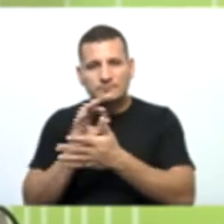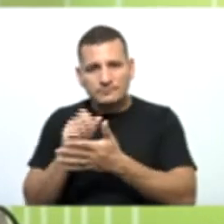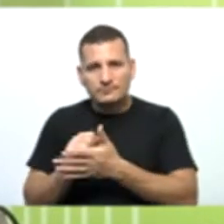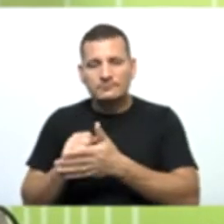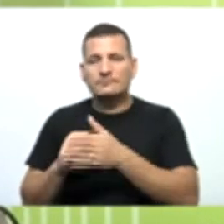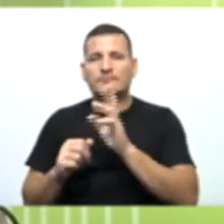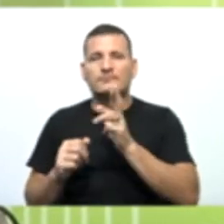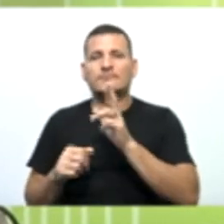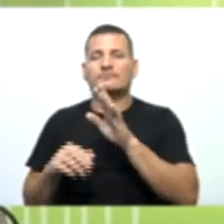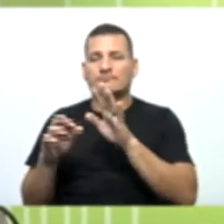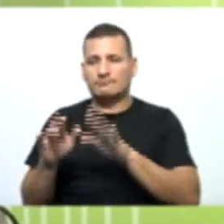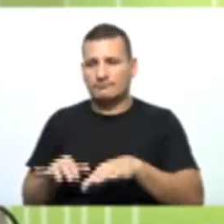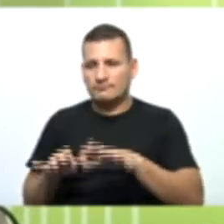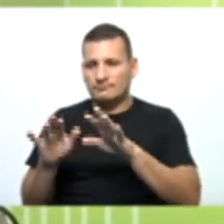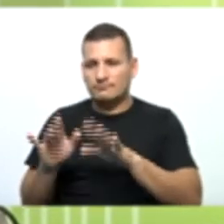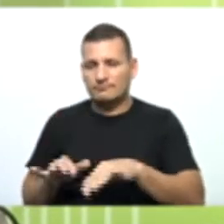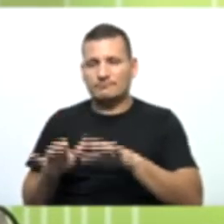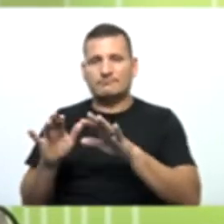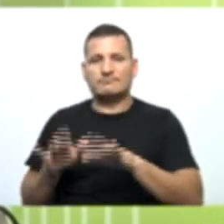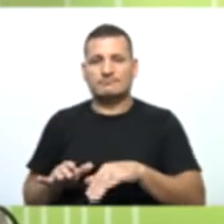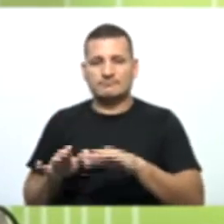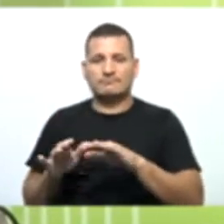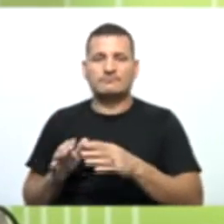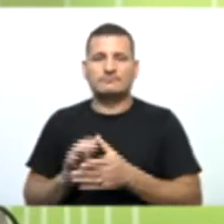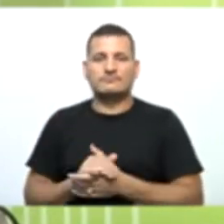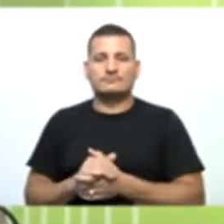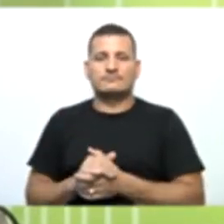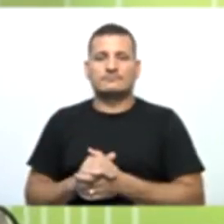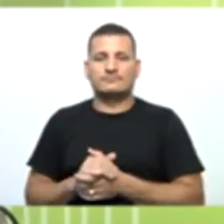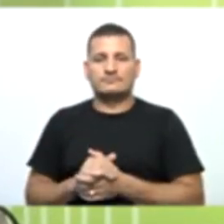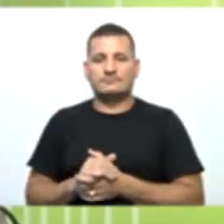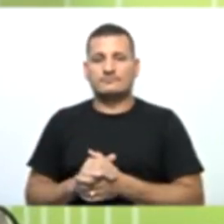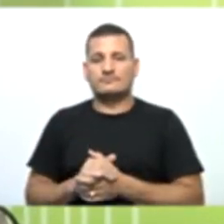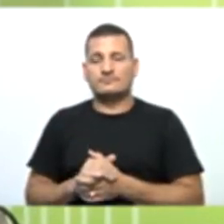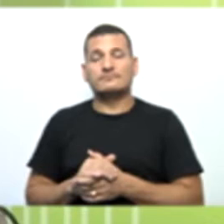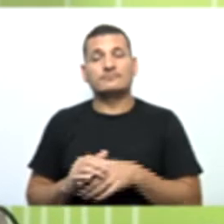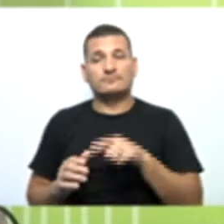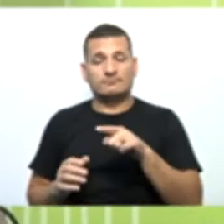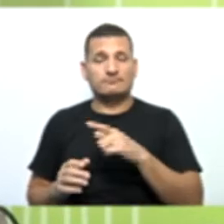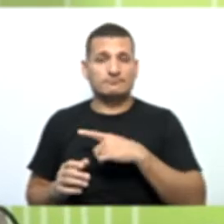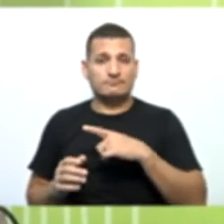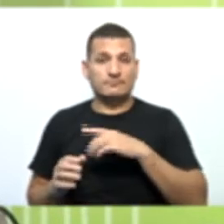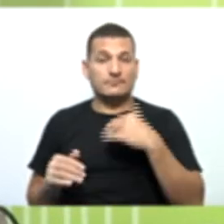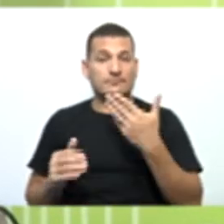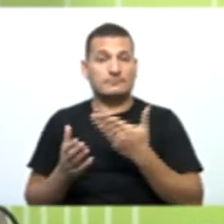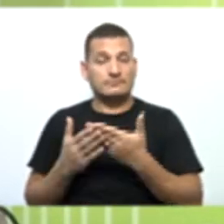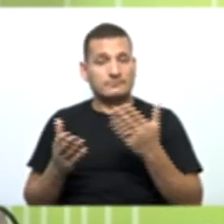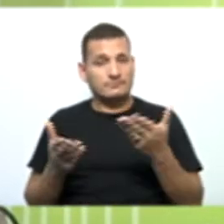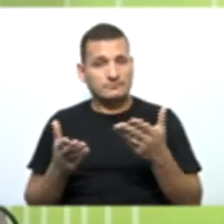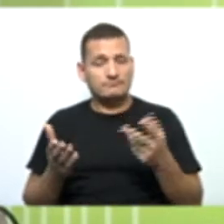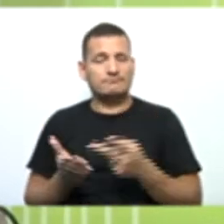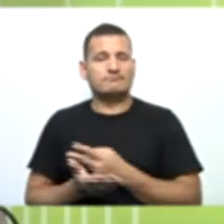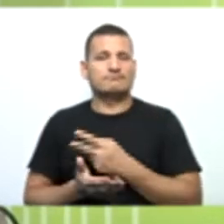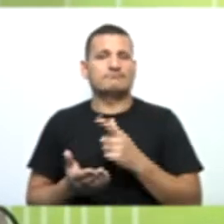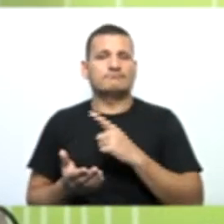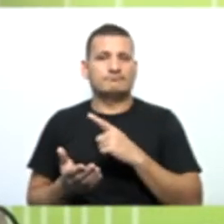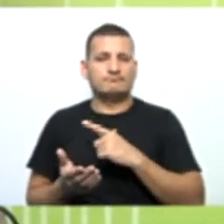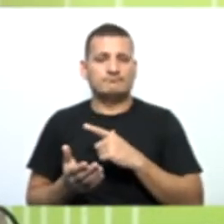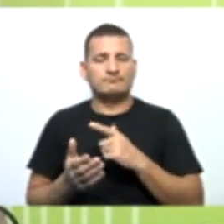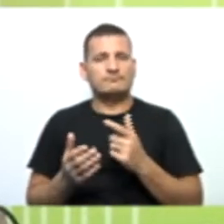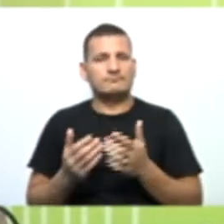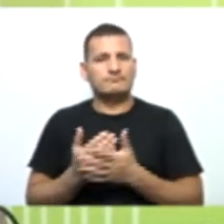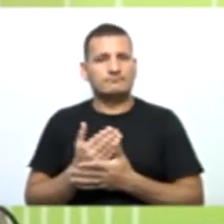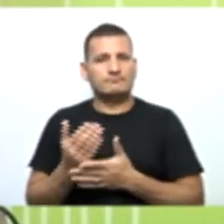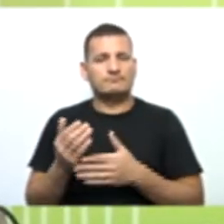quem que vai ser cadastrado. Não, mas eu quero cadastrar alguém aqui. E isso acontece muito ainda. Desenvolver sistemas que